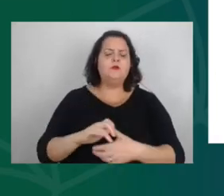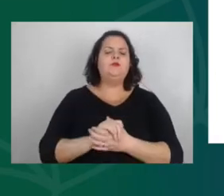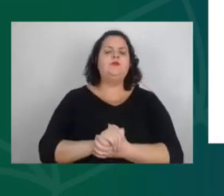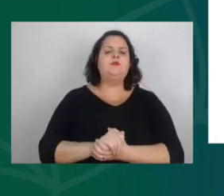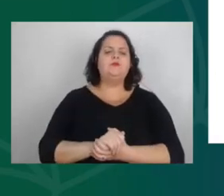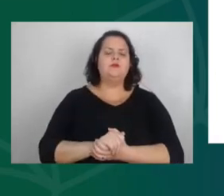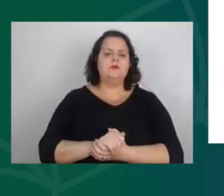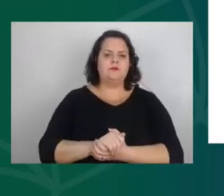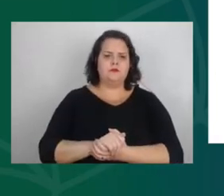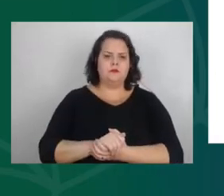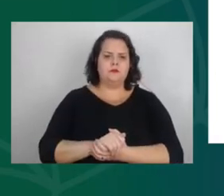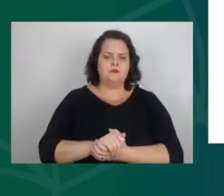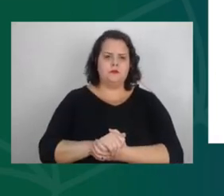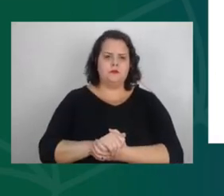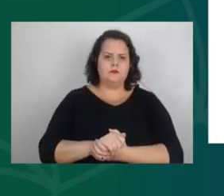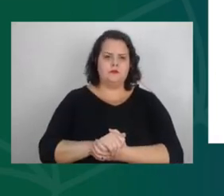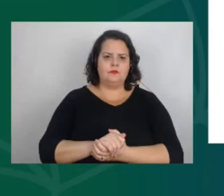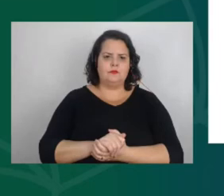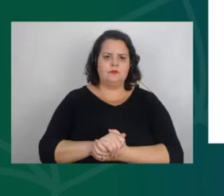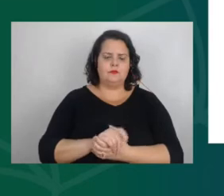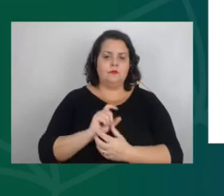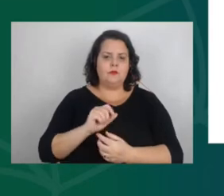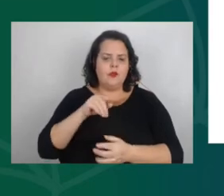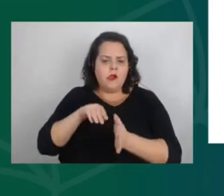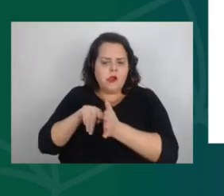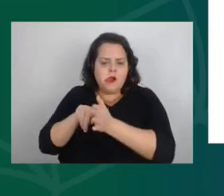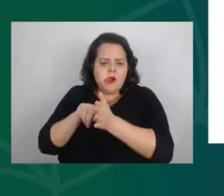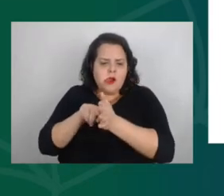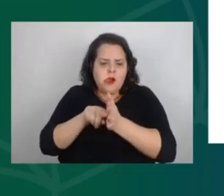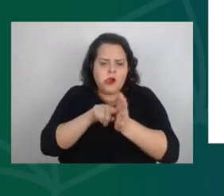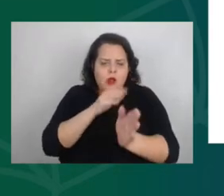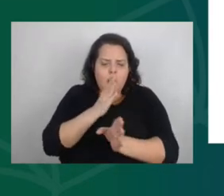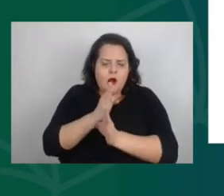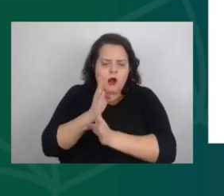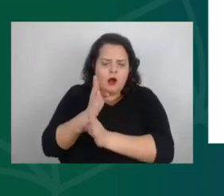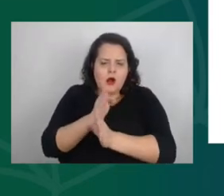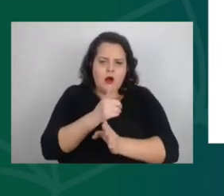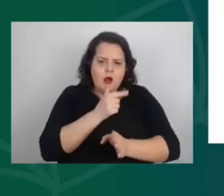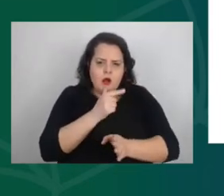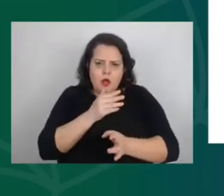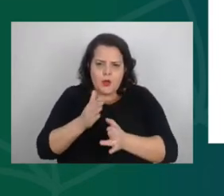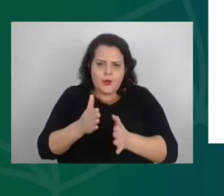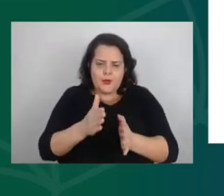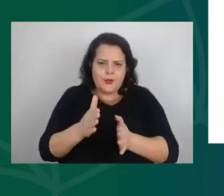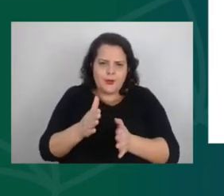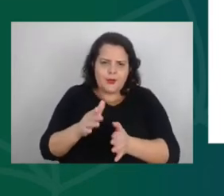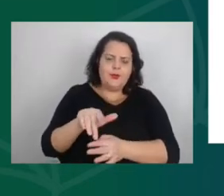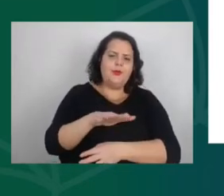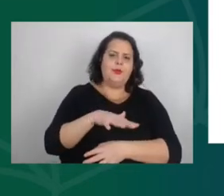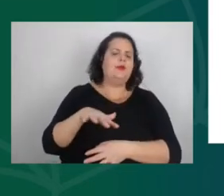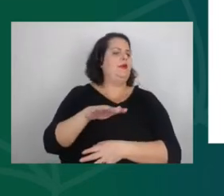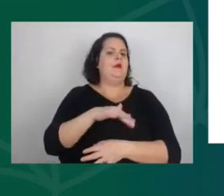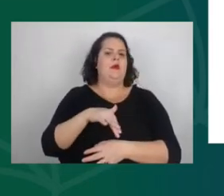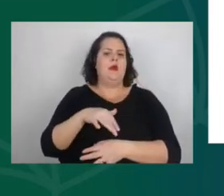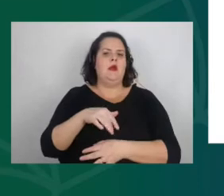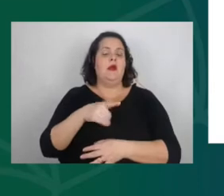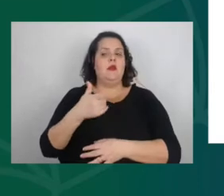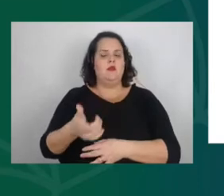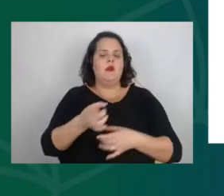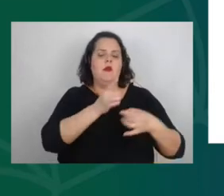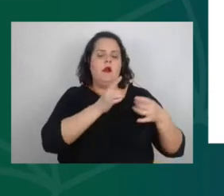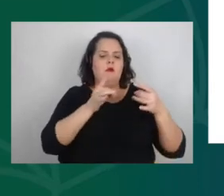alertamos amostras após o efluente local, após o descarte do efluente